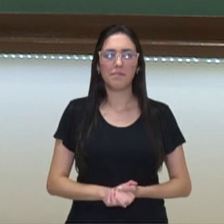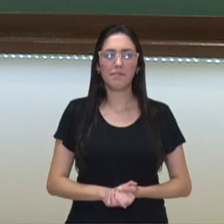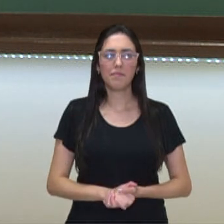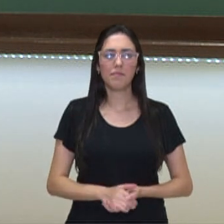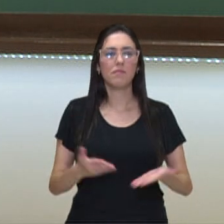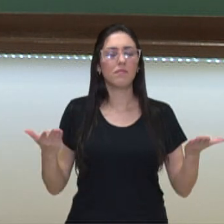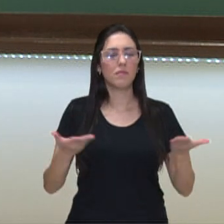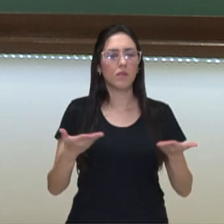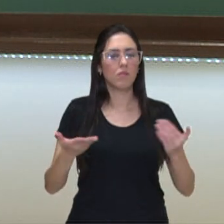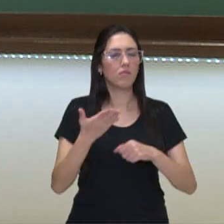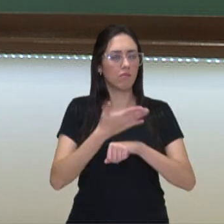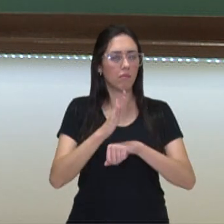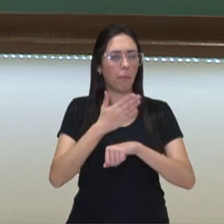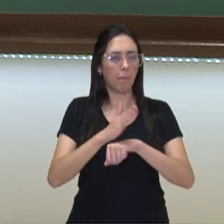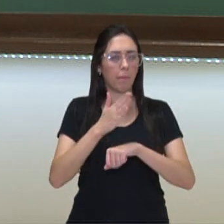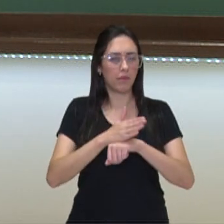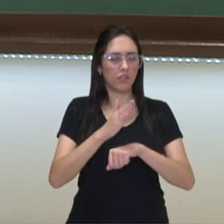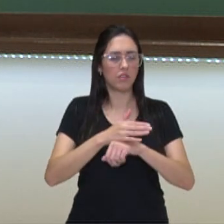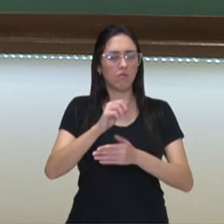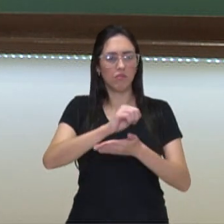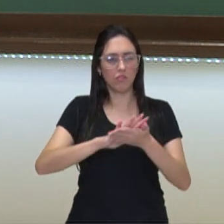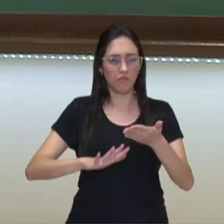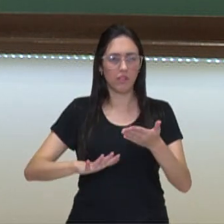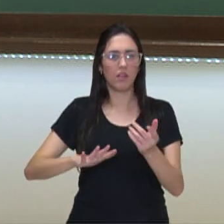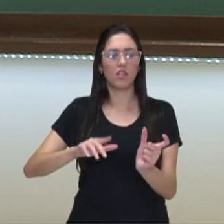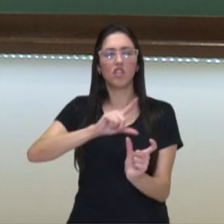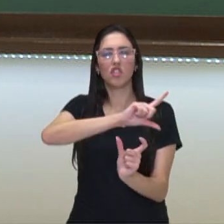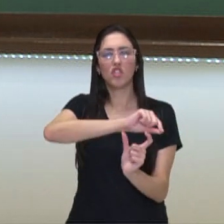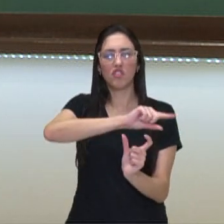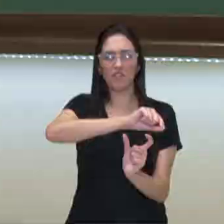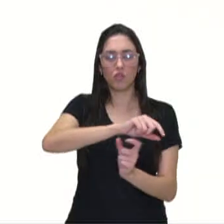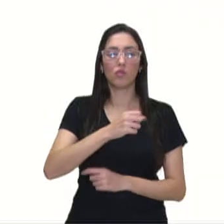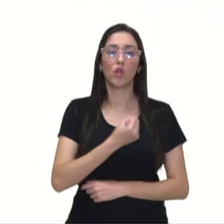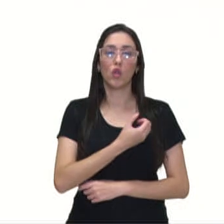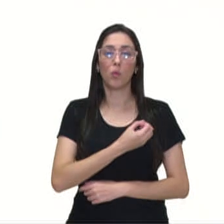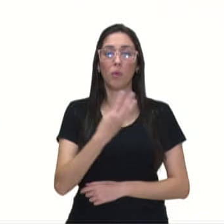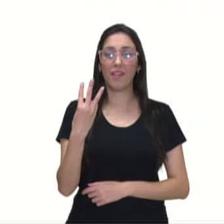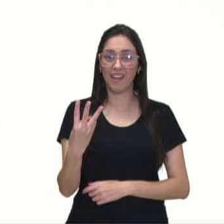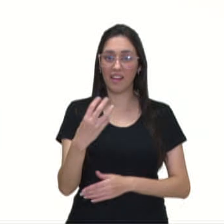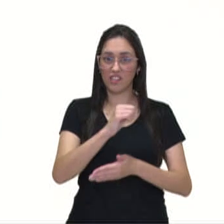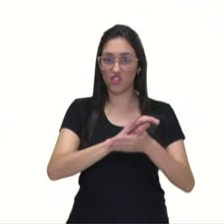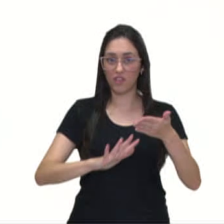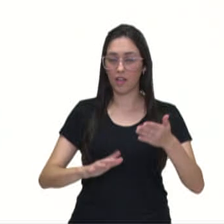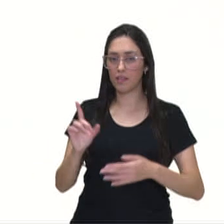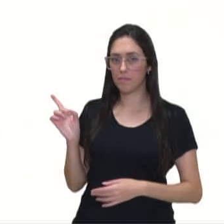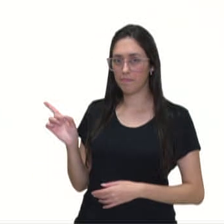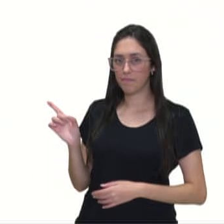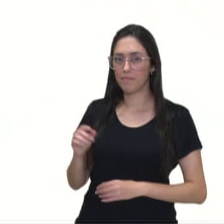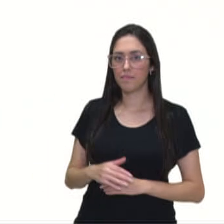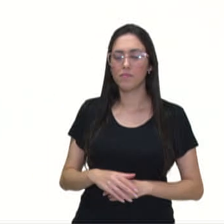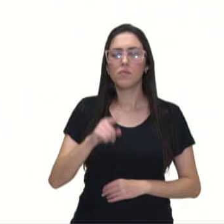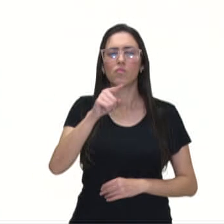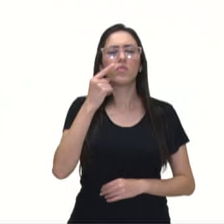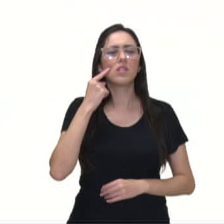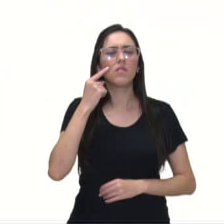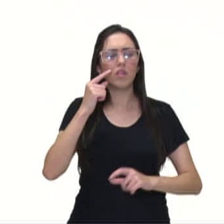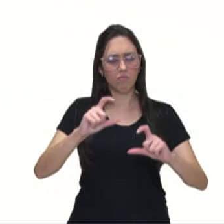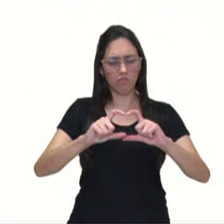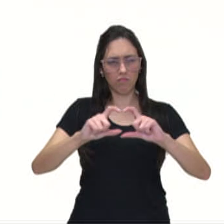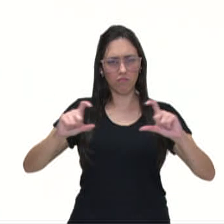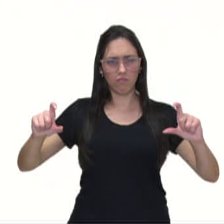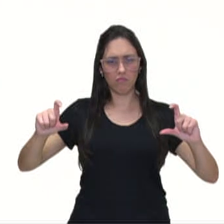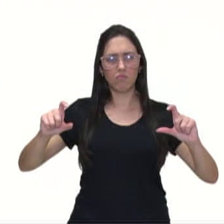Agora vamos praticar um pouquinho dos sufixos na question number 3, a questão número 3. Retire do texto uma palavra